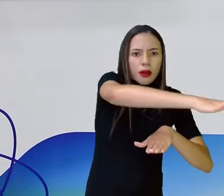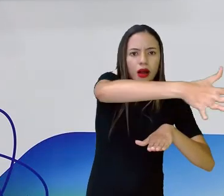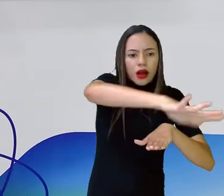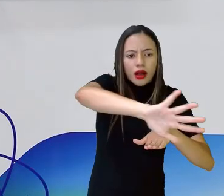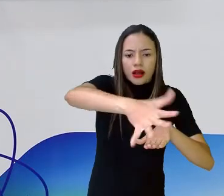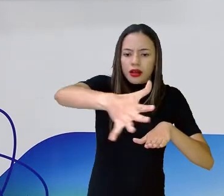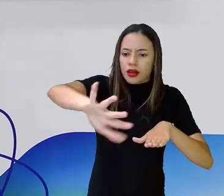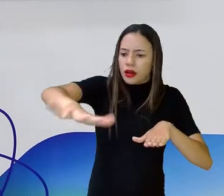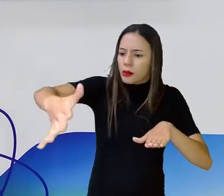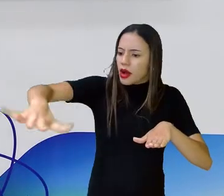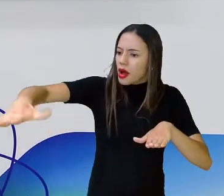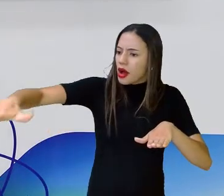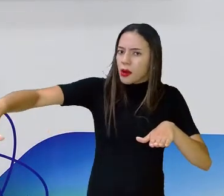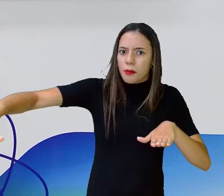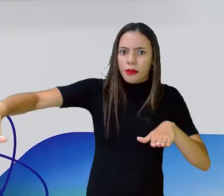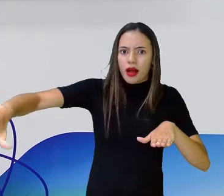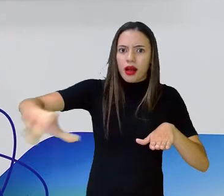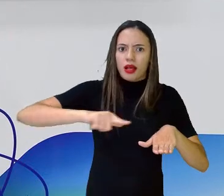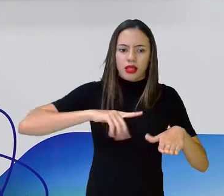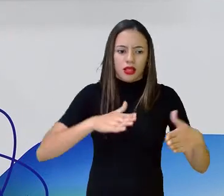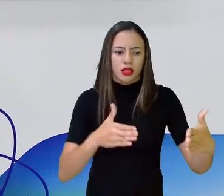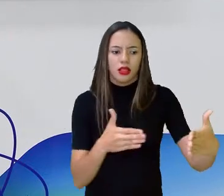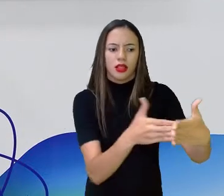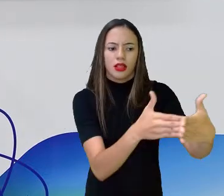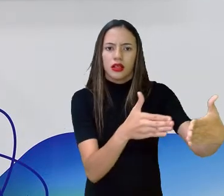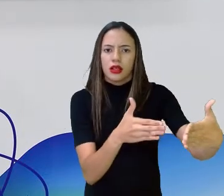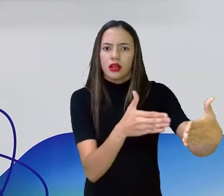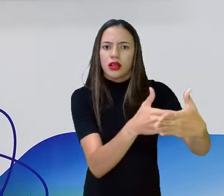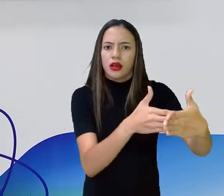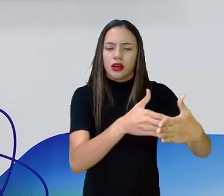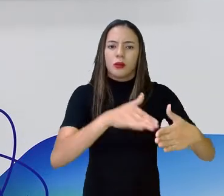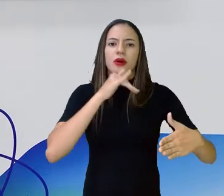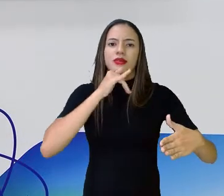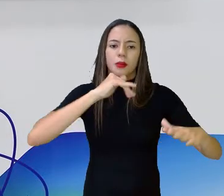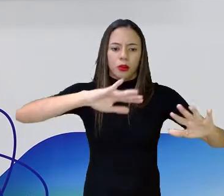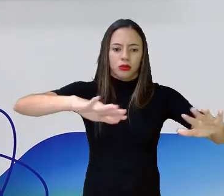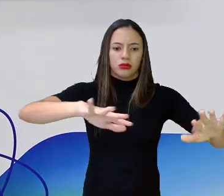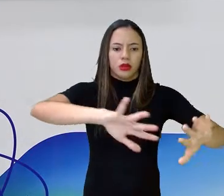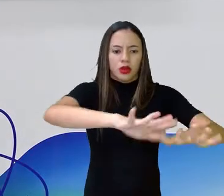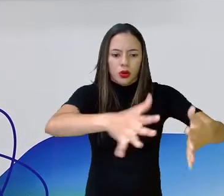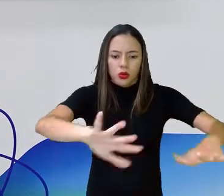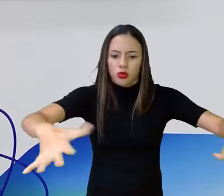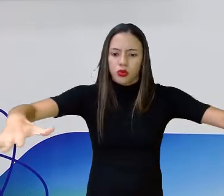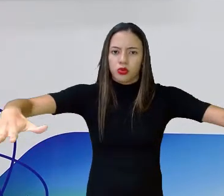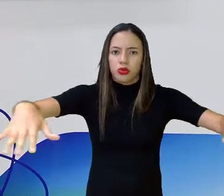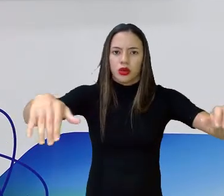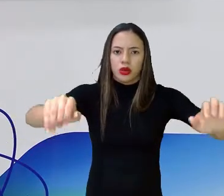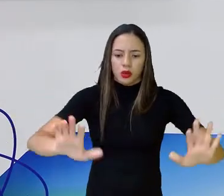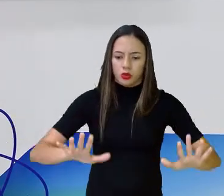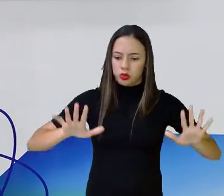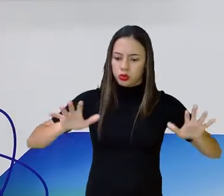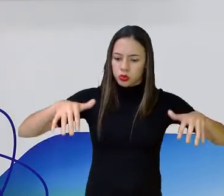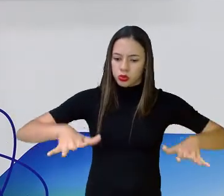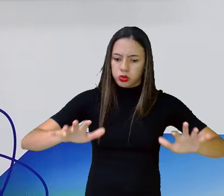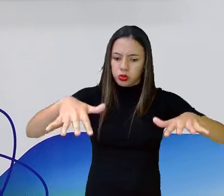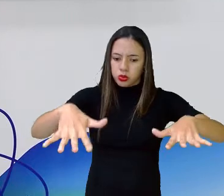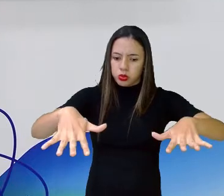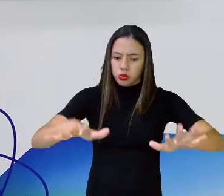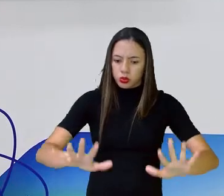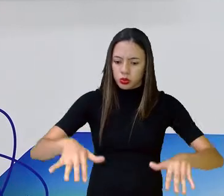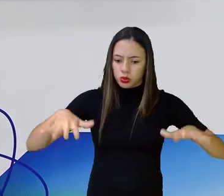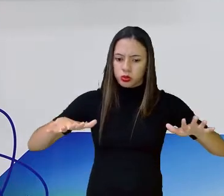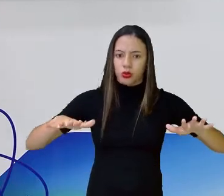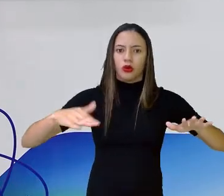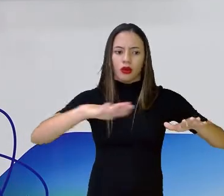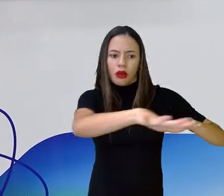não chega ali e passa algum tempo, o que acontece? Aquele solo ali ele vai secar rapidamente. E